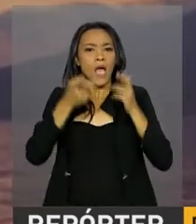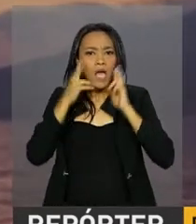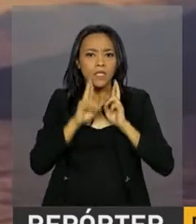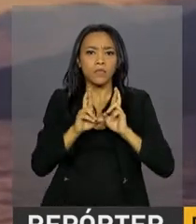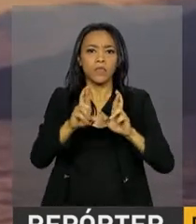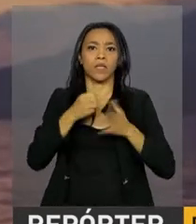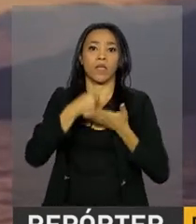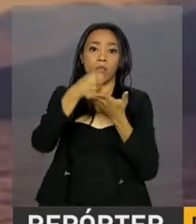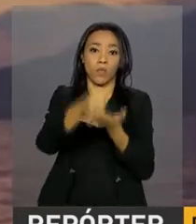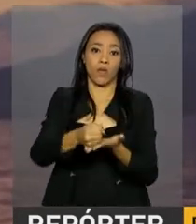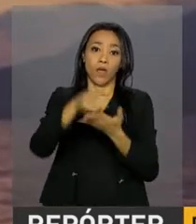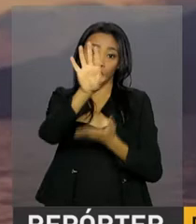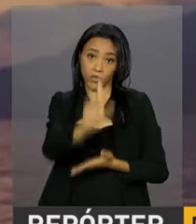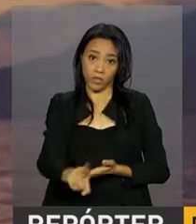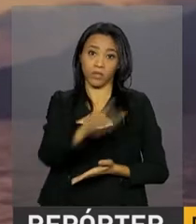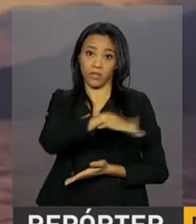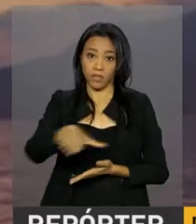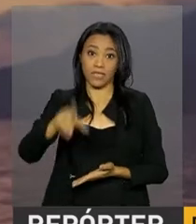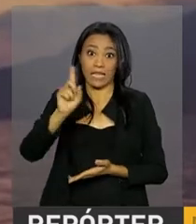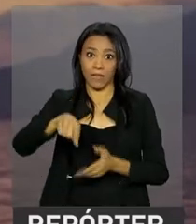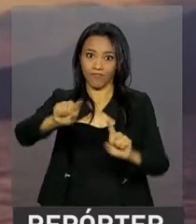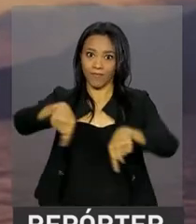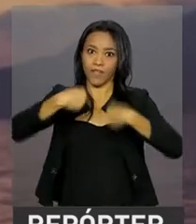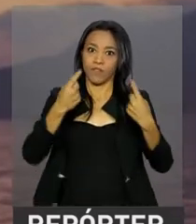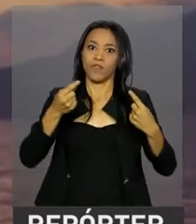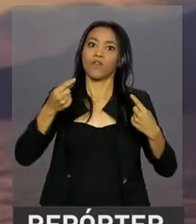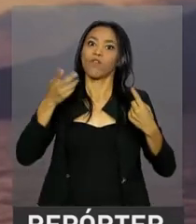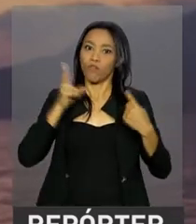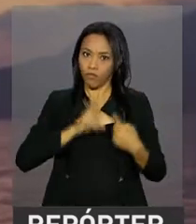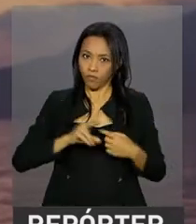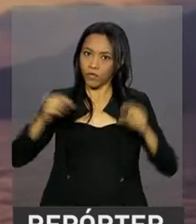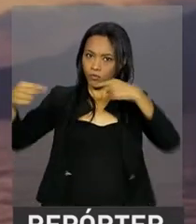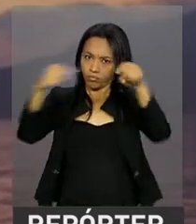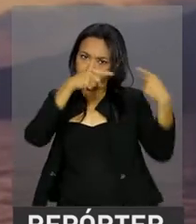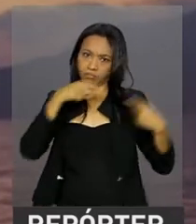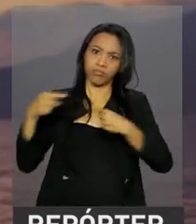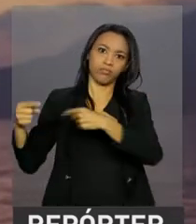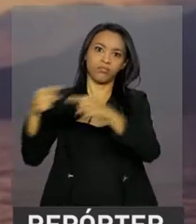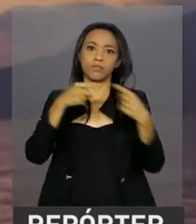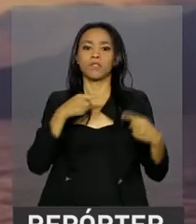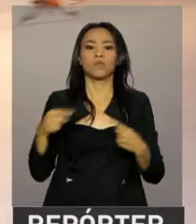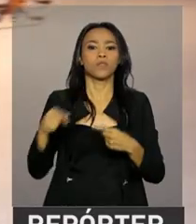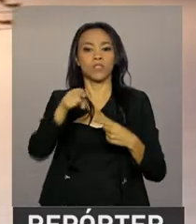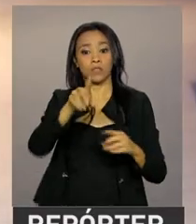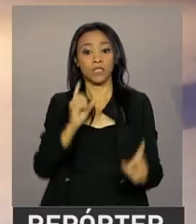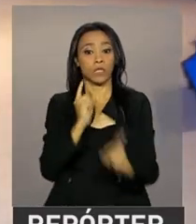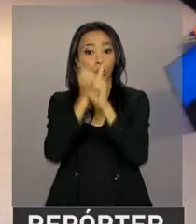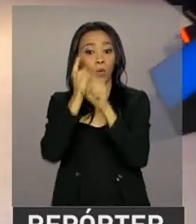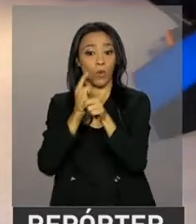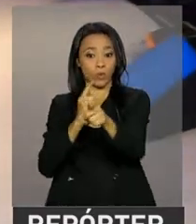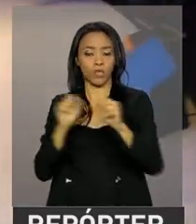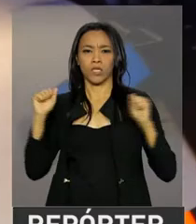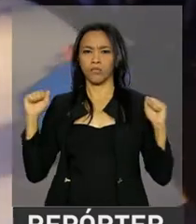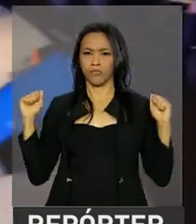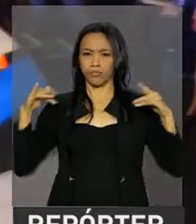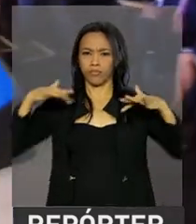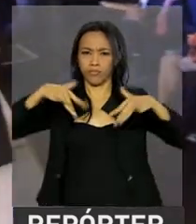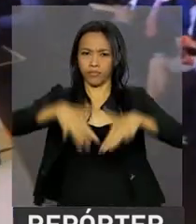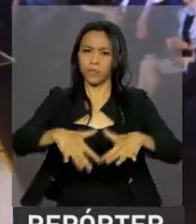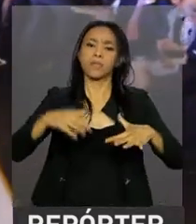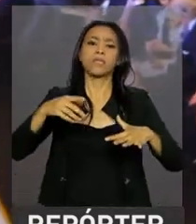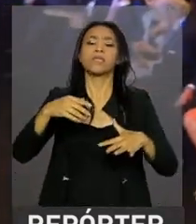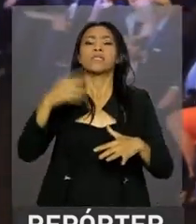direitos das crianças o desafio foi discutido durante o fórum global da criança que reuniu em são paulo